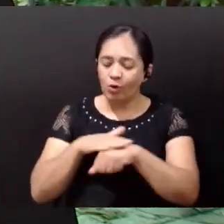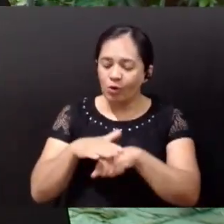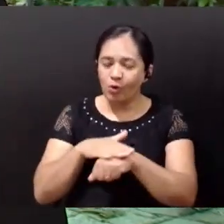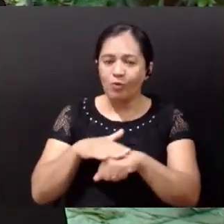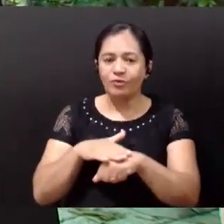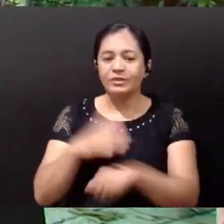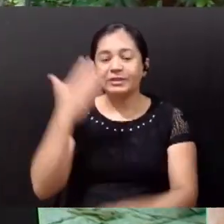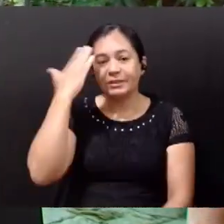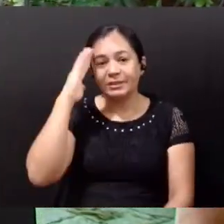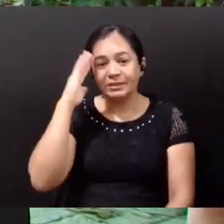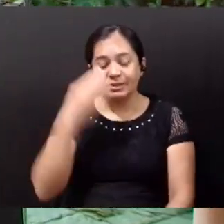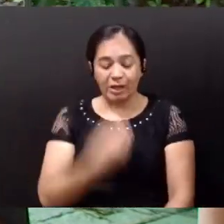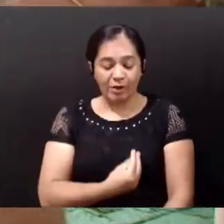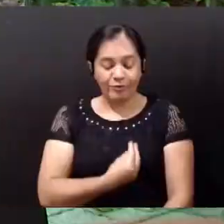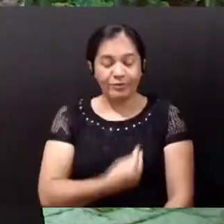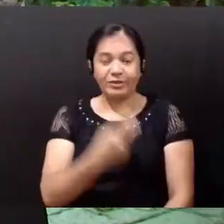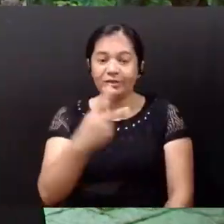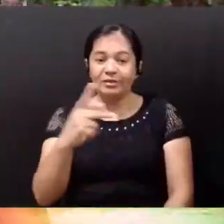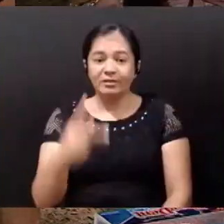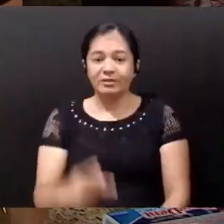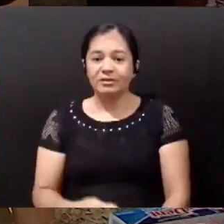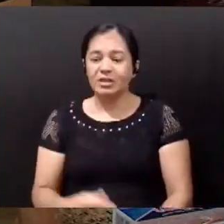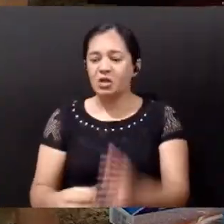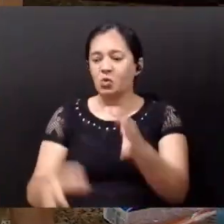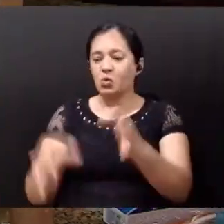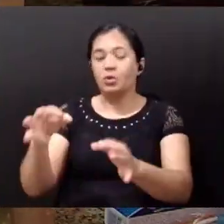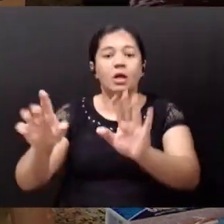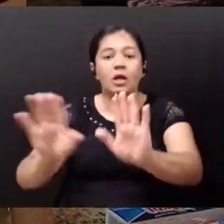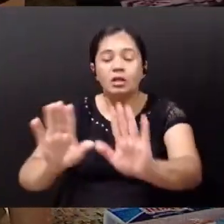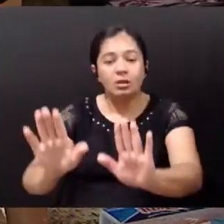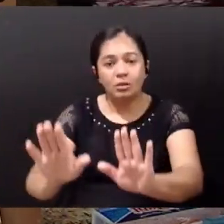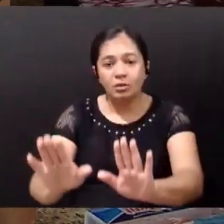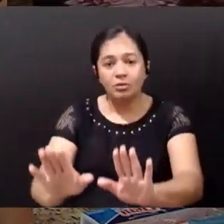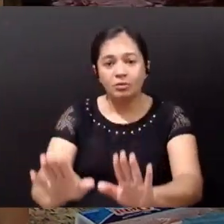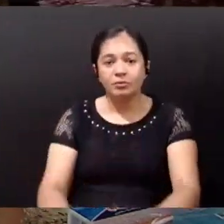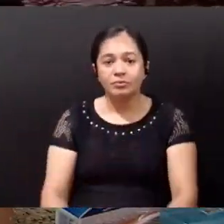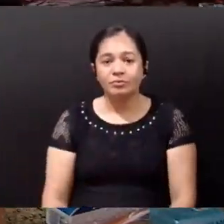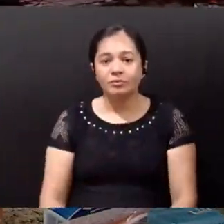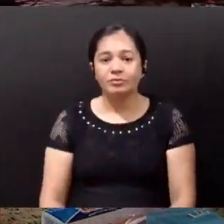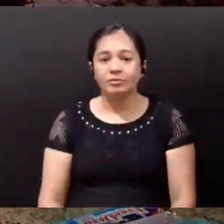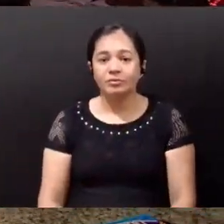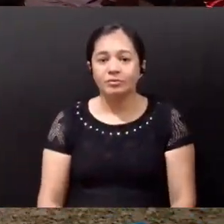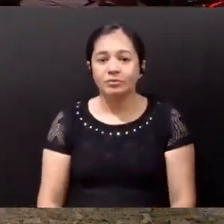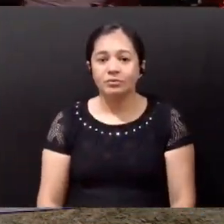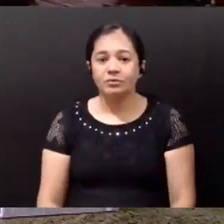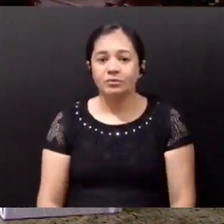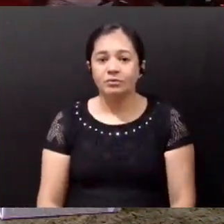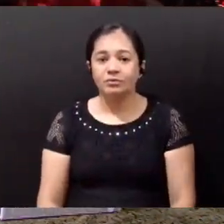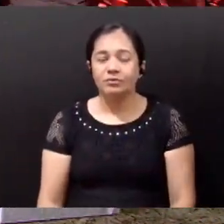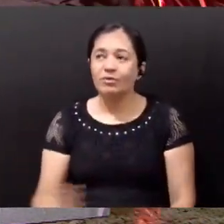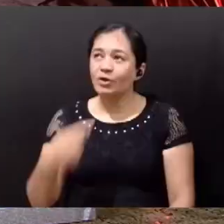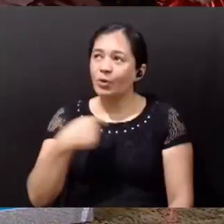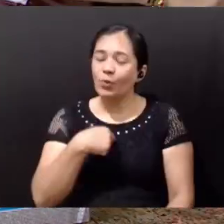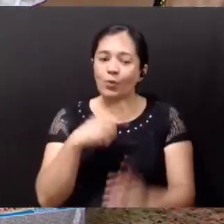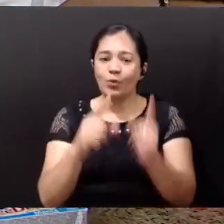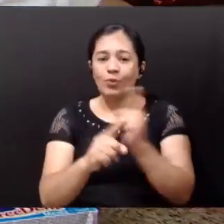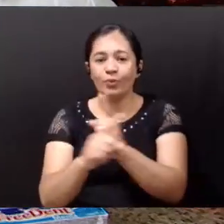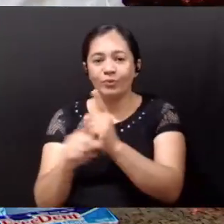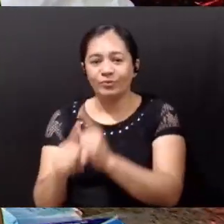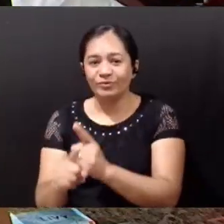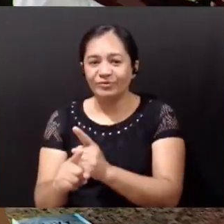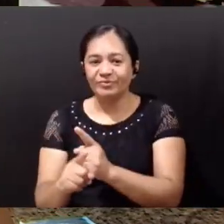e sabe assim, não julgar o fato de eles estarem na rua. E quando eu atendo, eles ficam muito